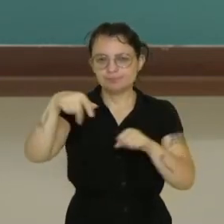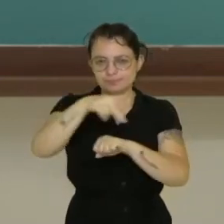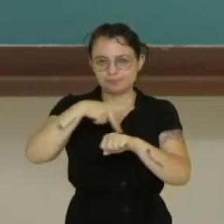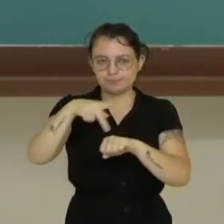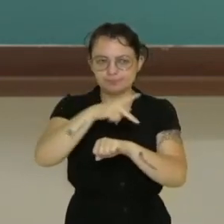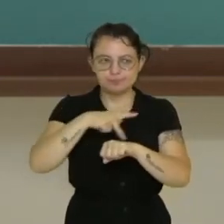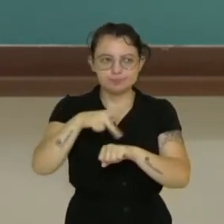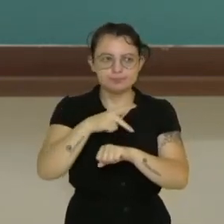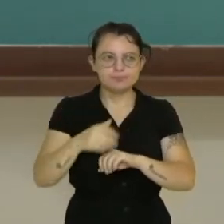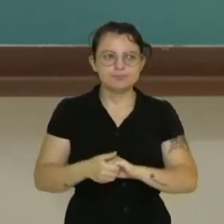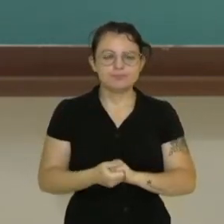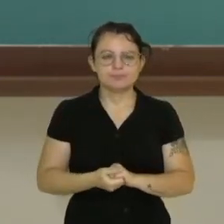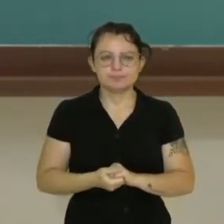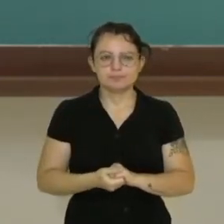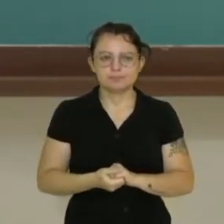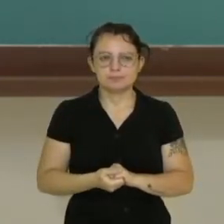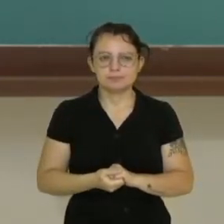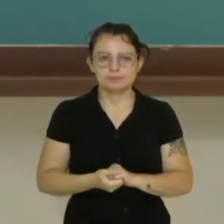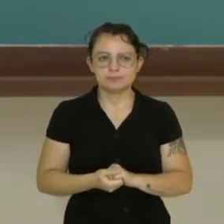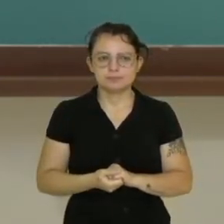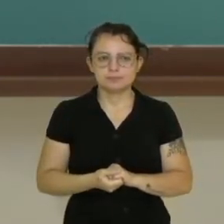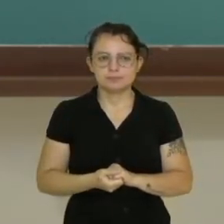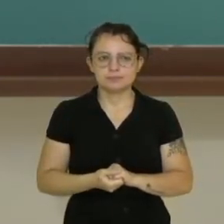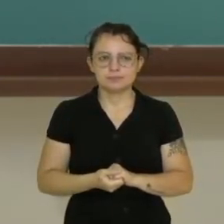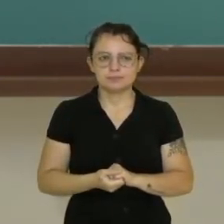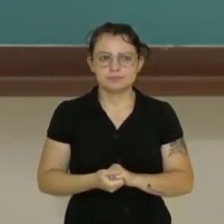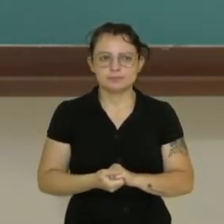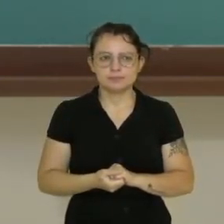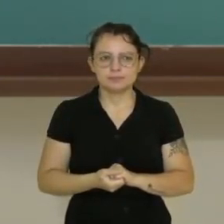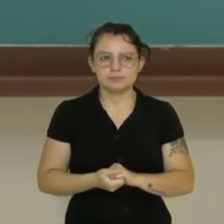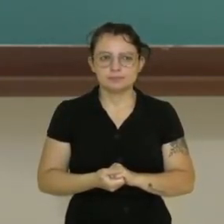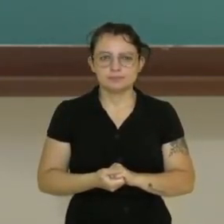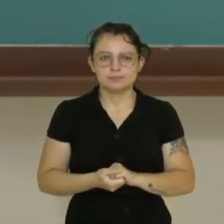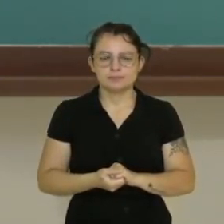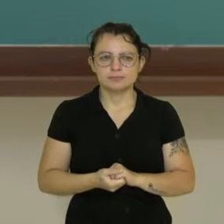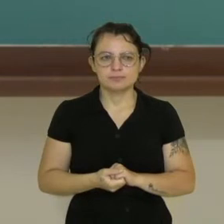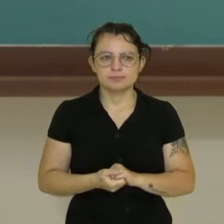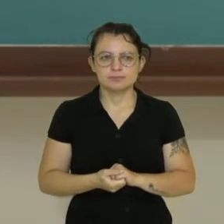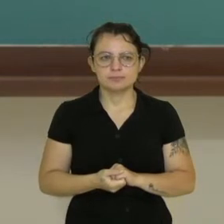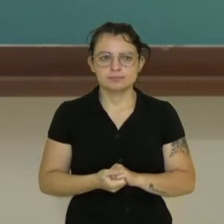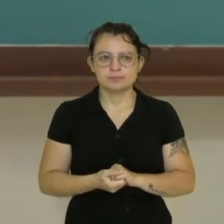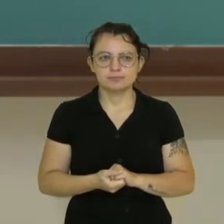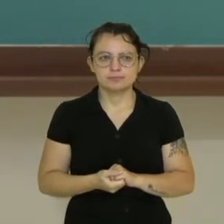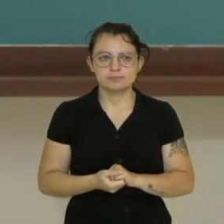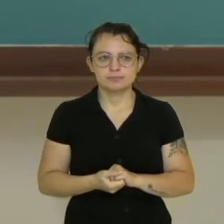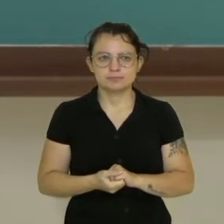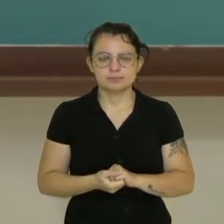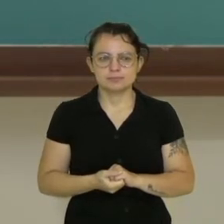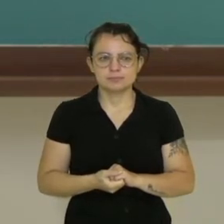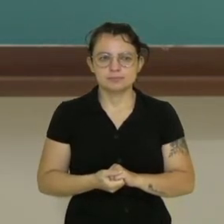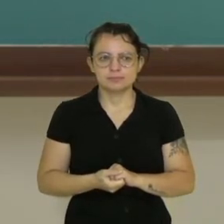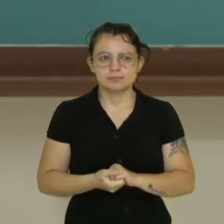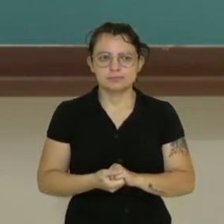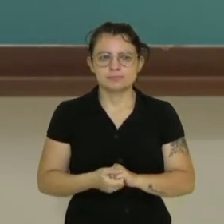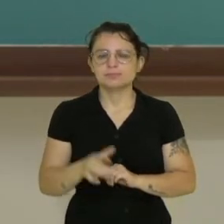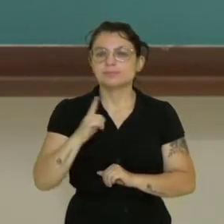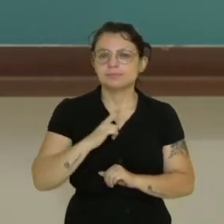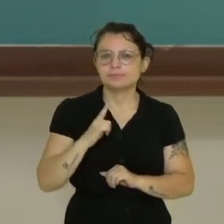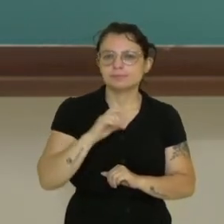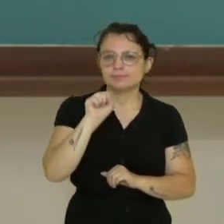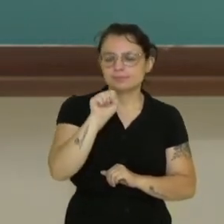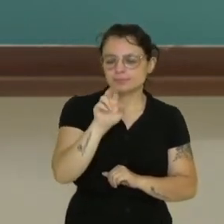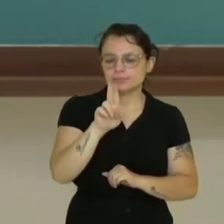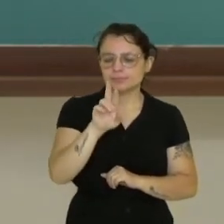entra novamente um problema muito parecido com o que havia acontecido na América anglo-saxônica. O Suriname e